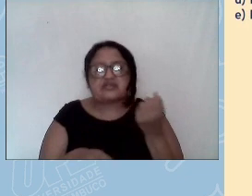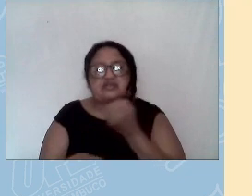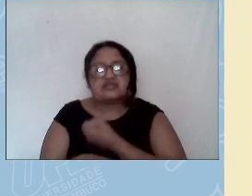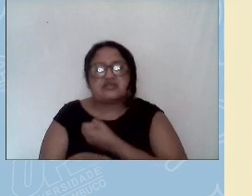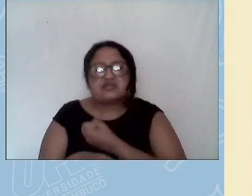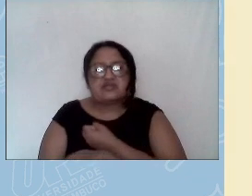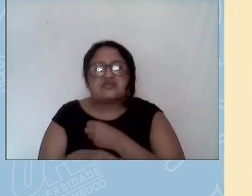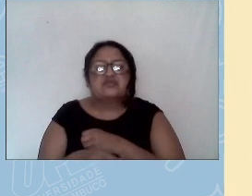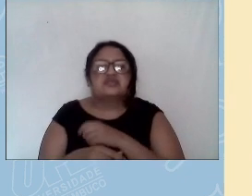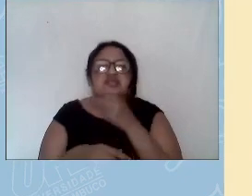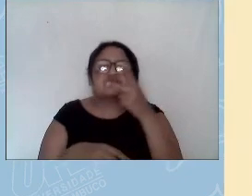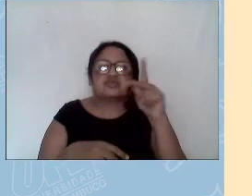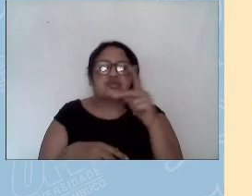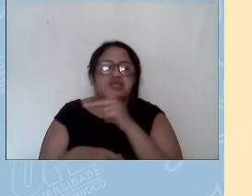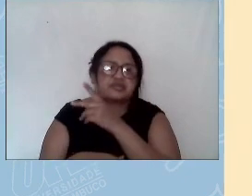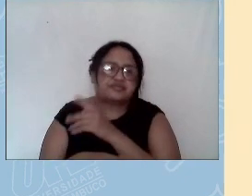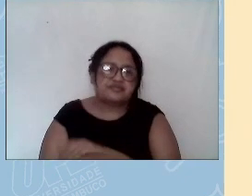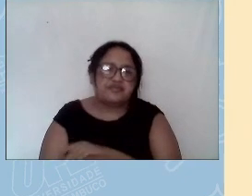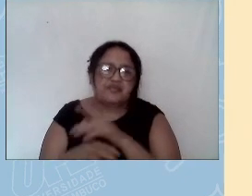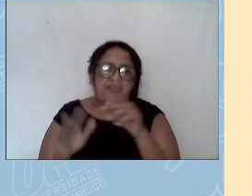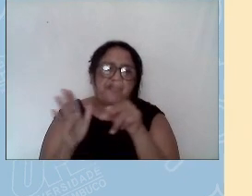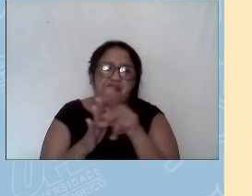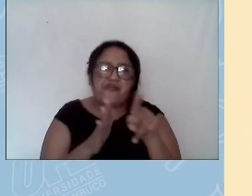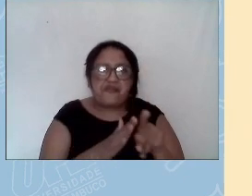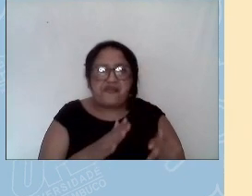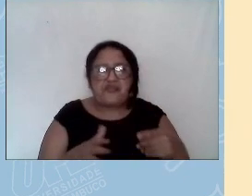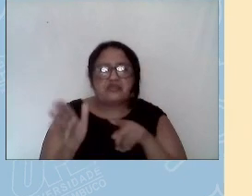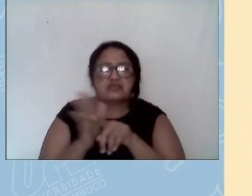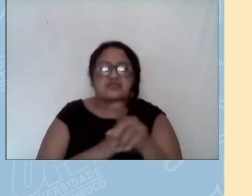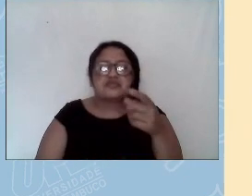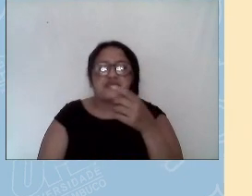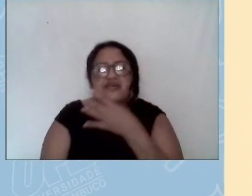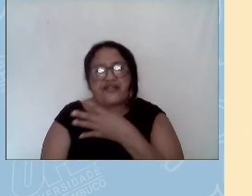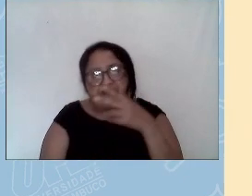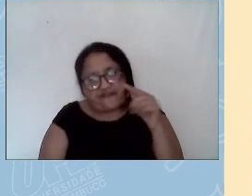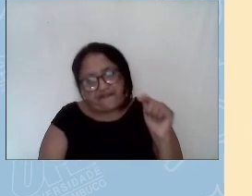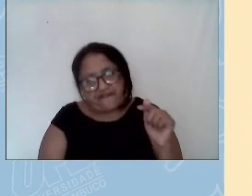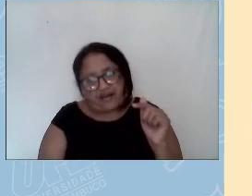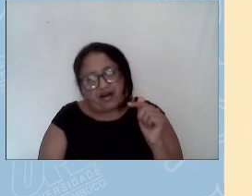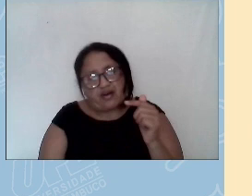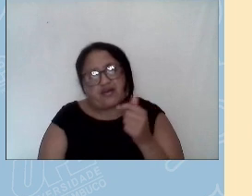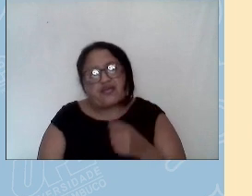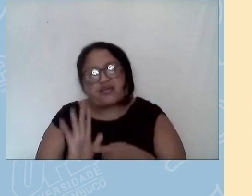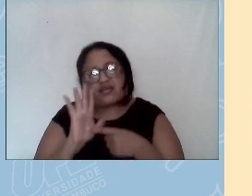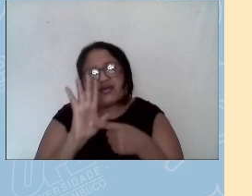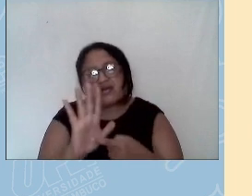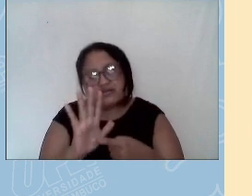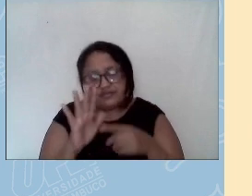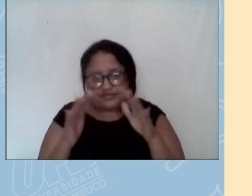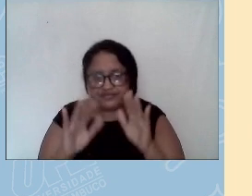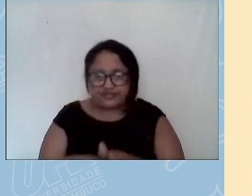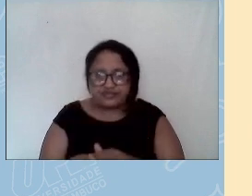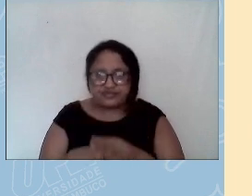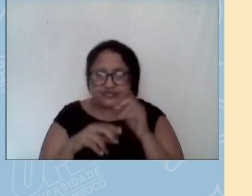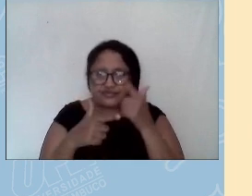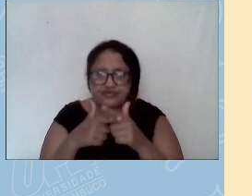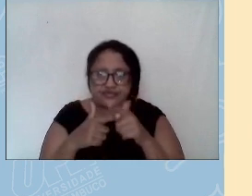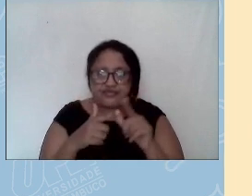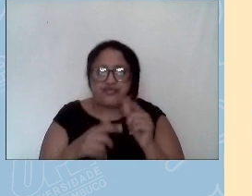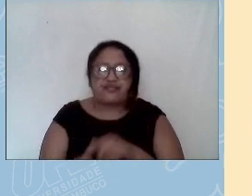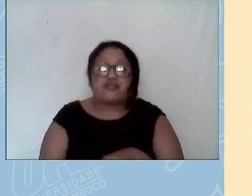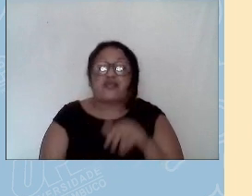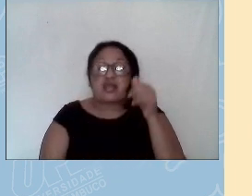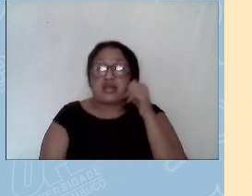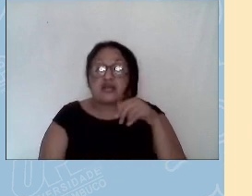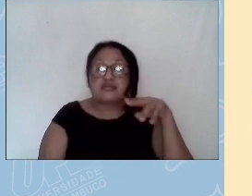a questão 47 apresentava a seguinte situação Maria Eduarda